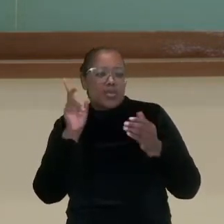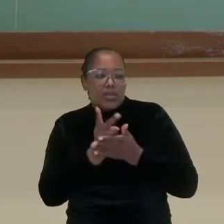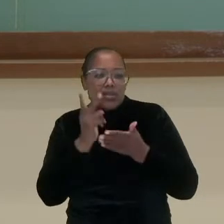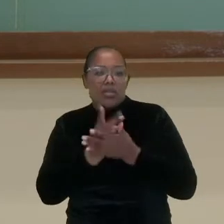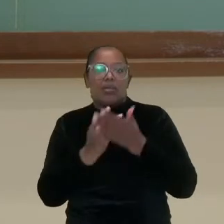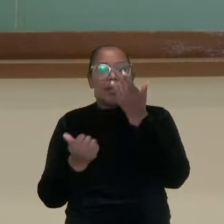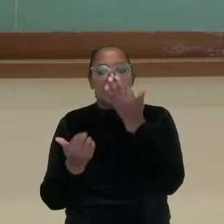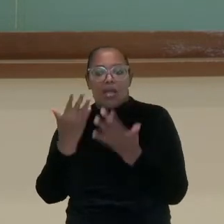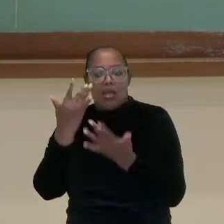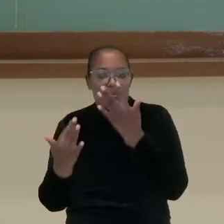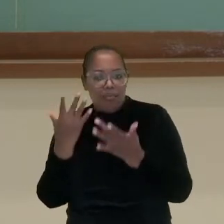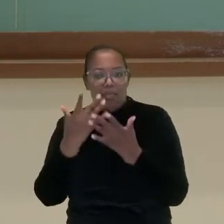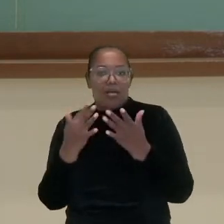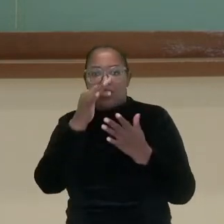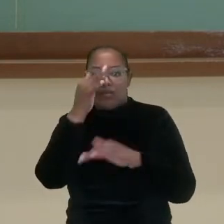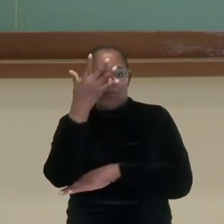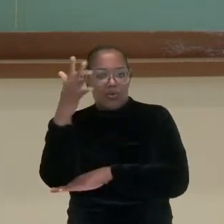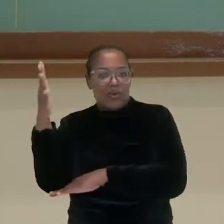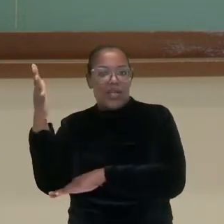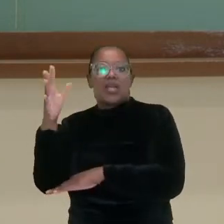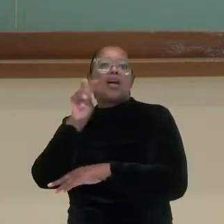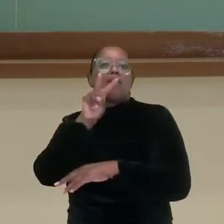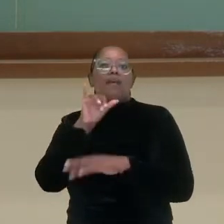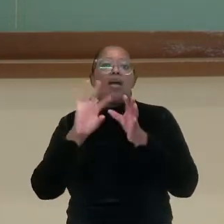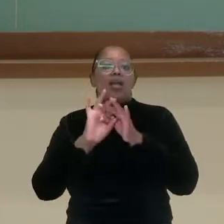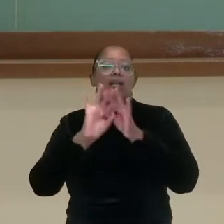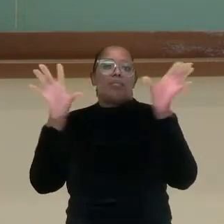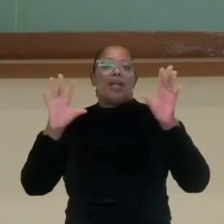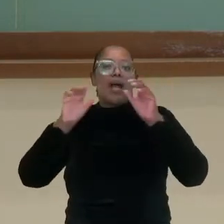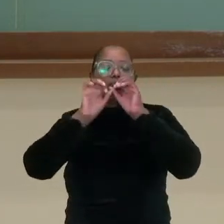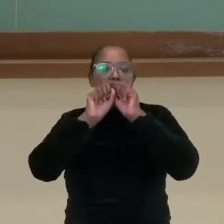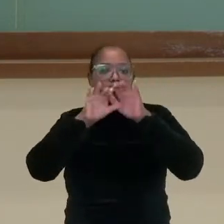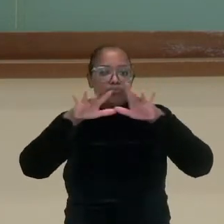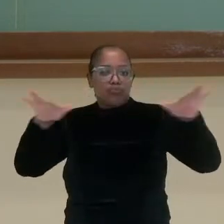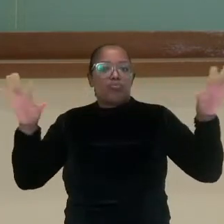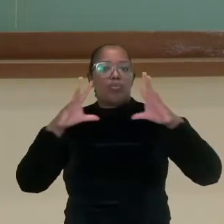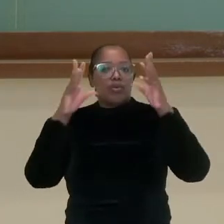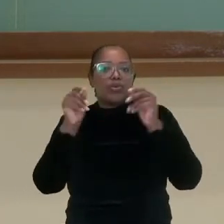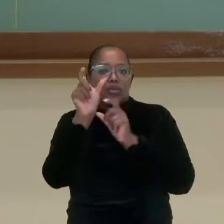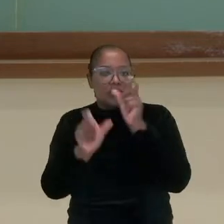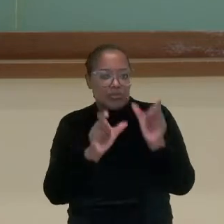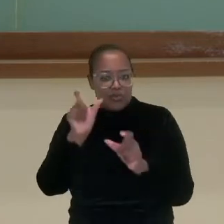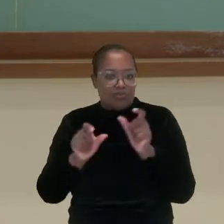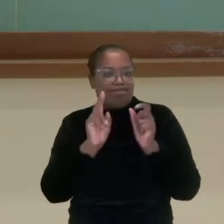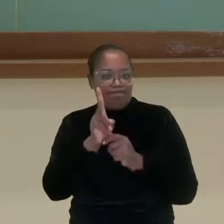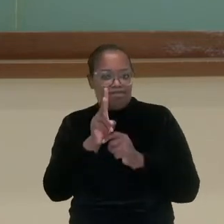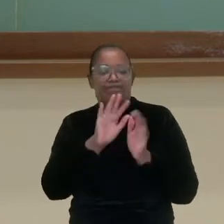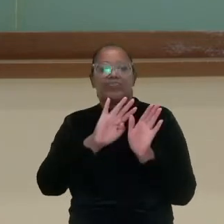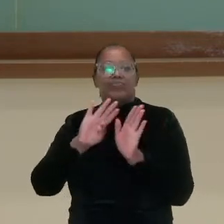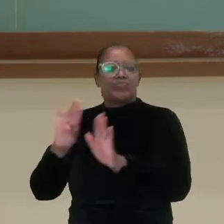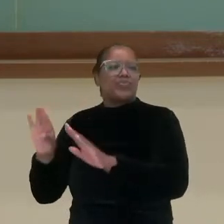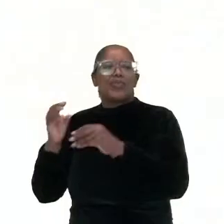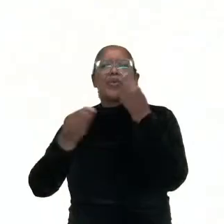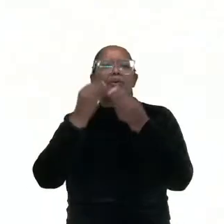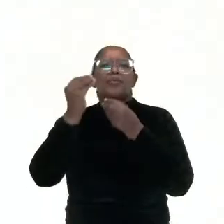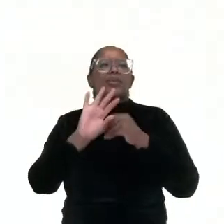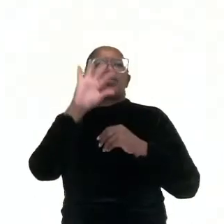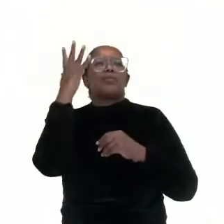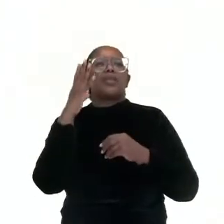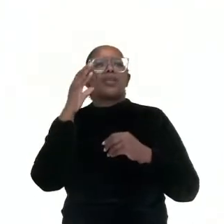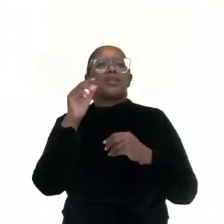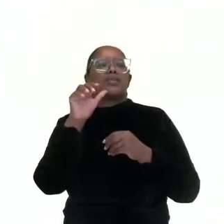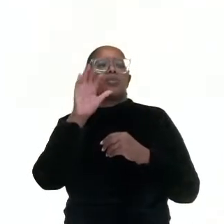estufa. Então a resposta é a seguinte, ó. O dióxido de carbono, CO2, é o principal gás responsável pelo efeito estufa. Ele é gerado pelo